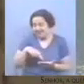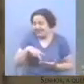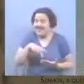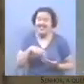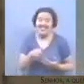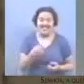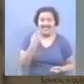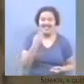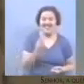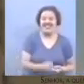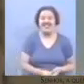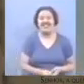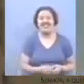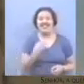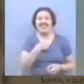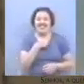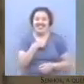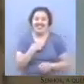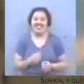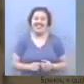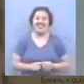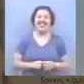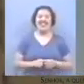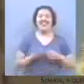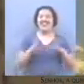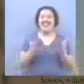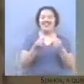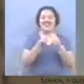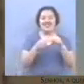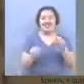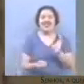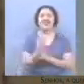Que emoção. Aonde estão os frutos?